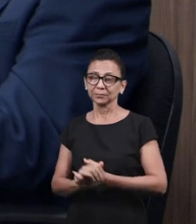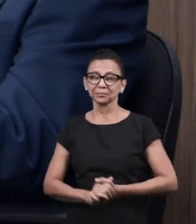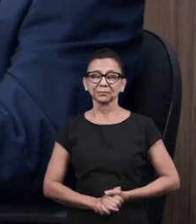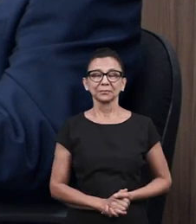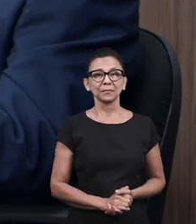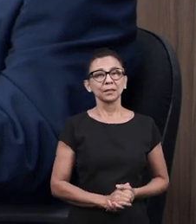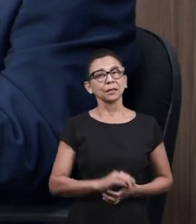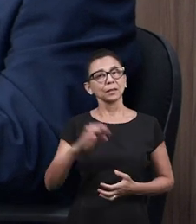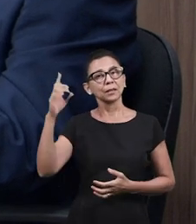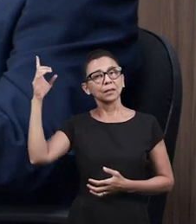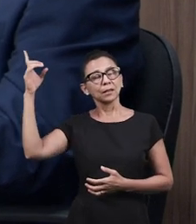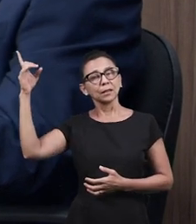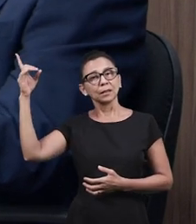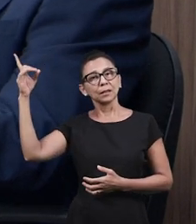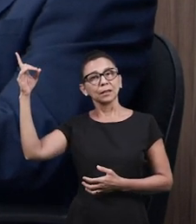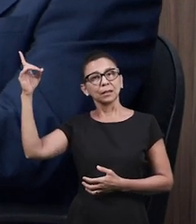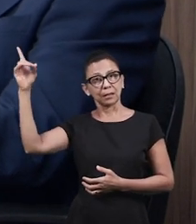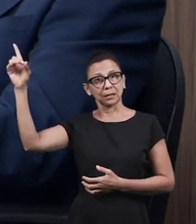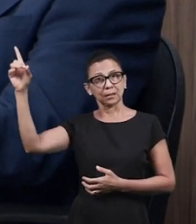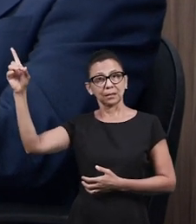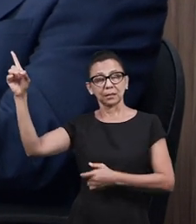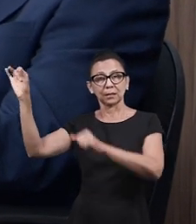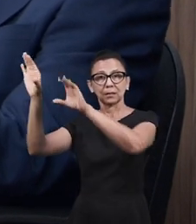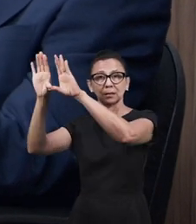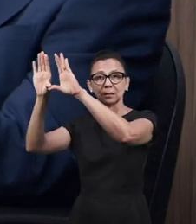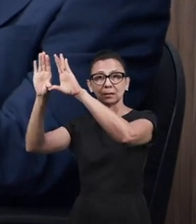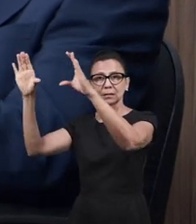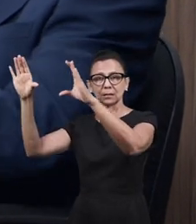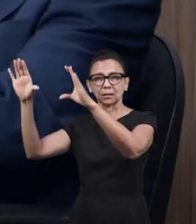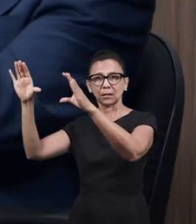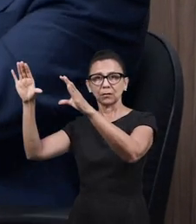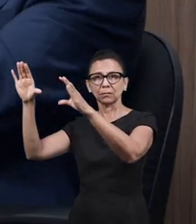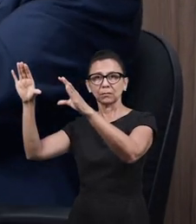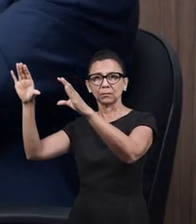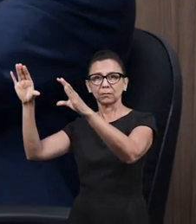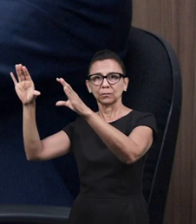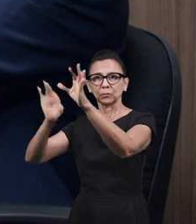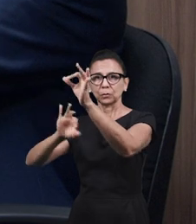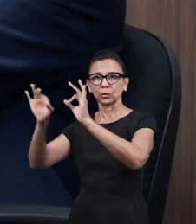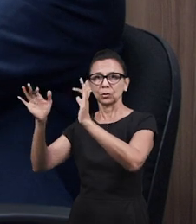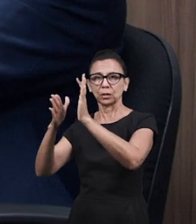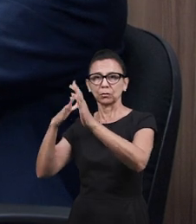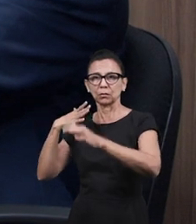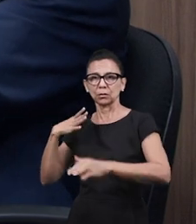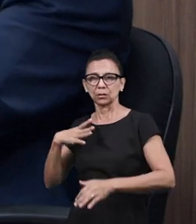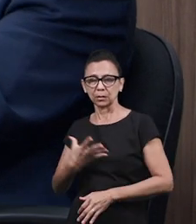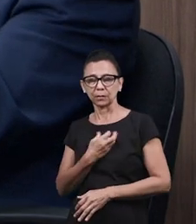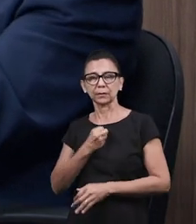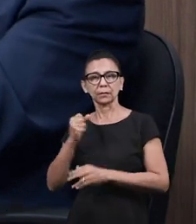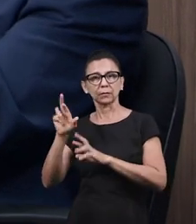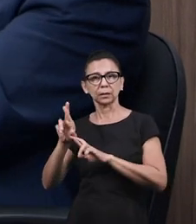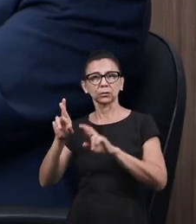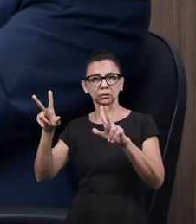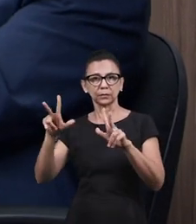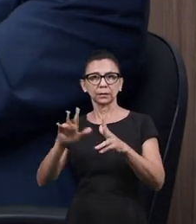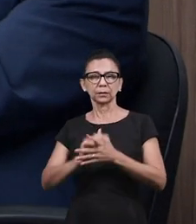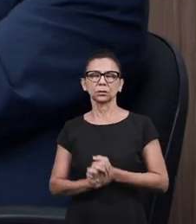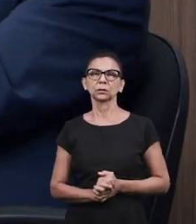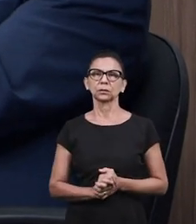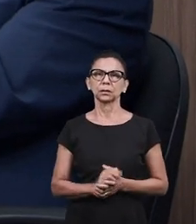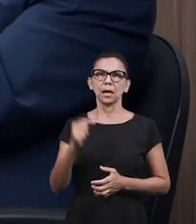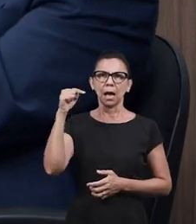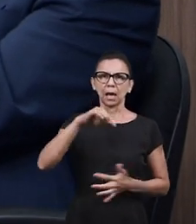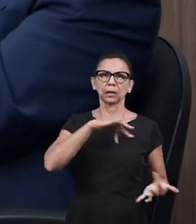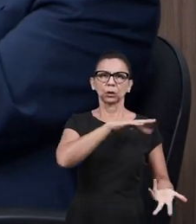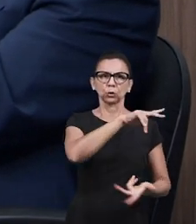durante um período. Nós contamos a nossa história de geração a geração. Então o Salmo 90, que é